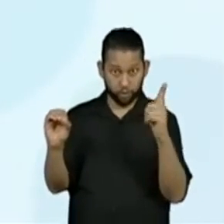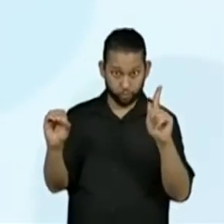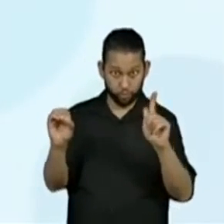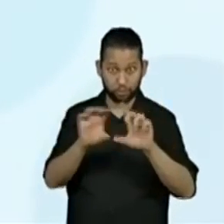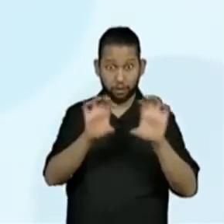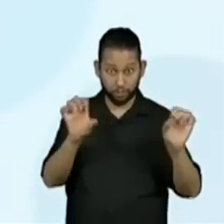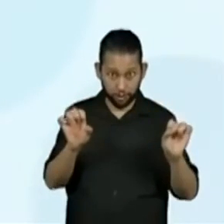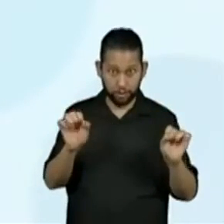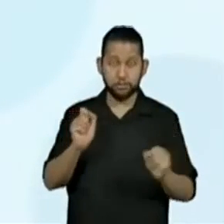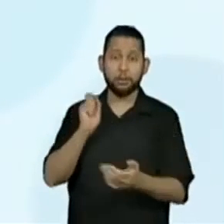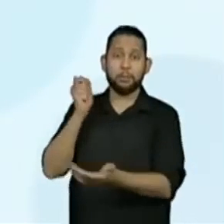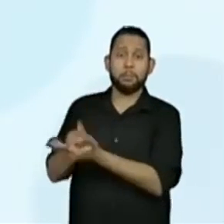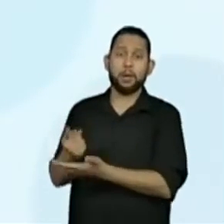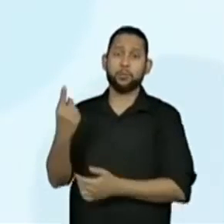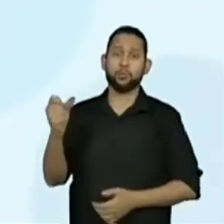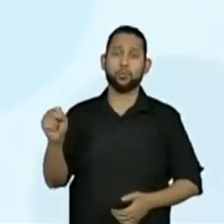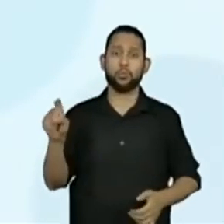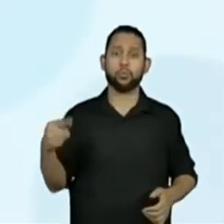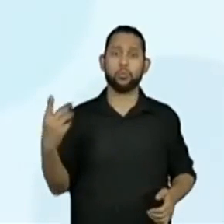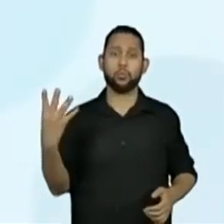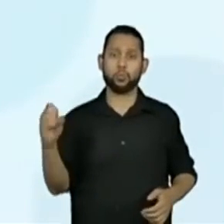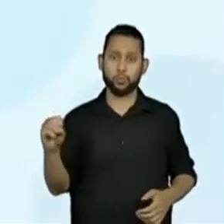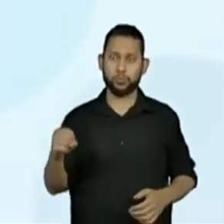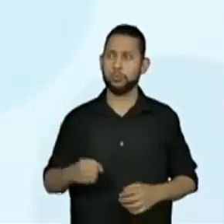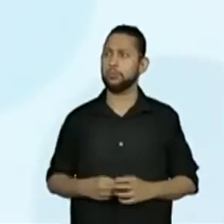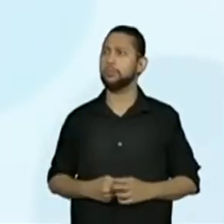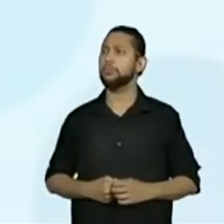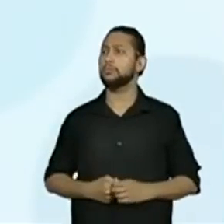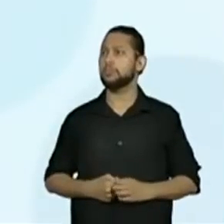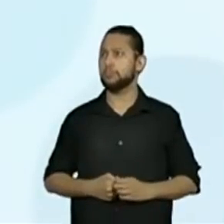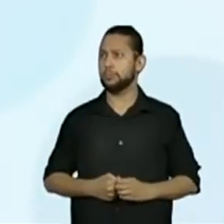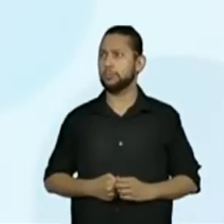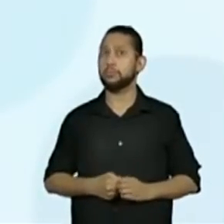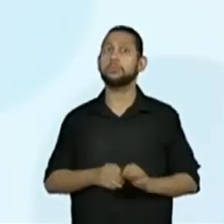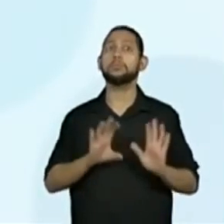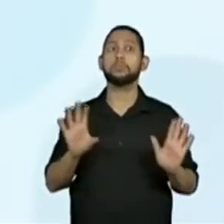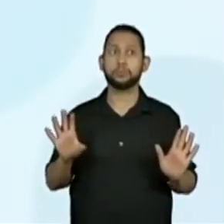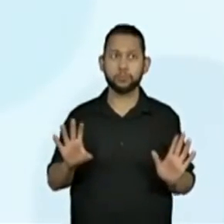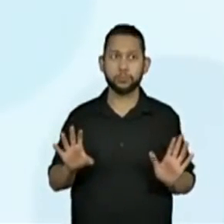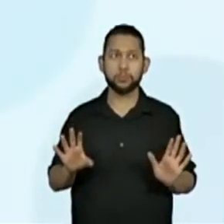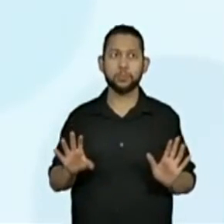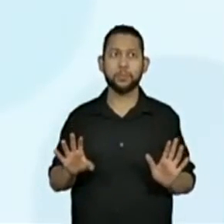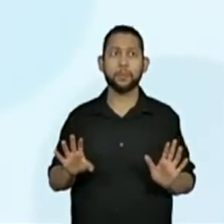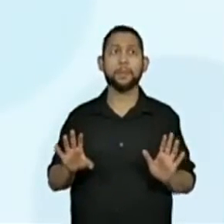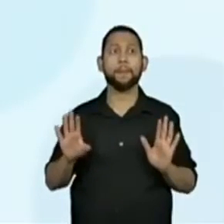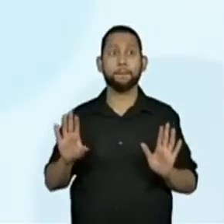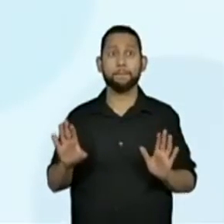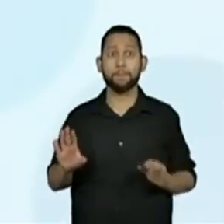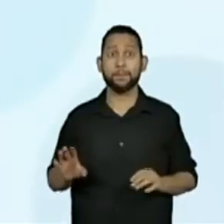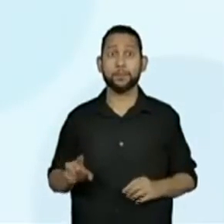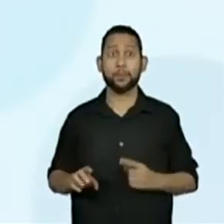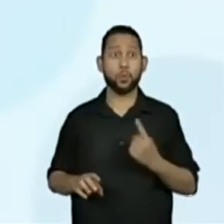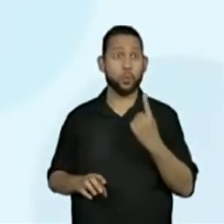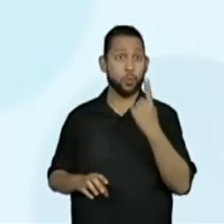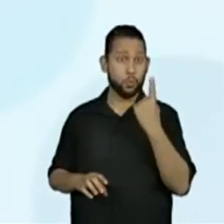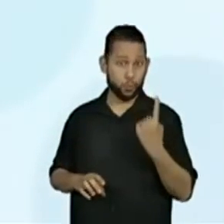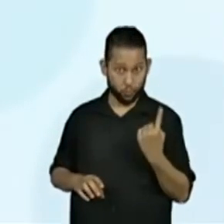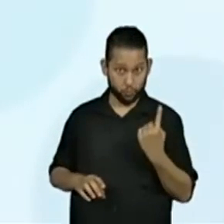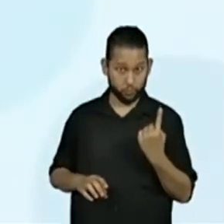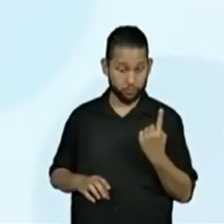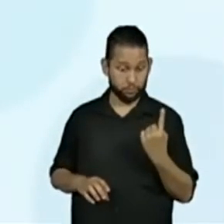bem professora Suel Suelen tudo bem diz o o quilo da